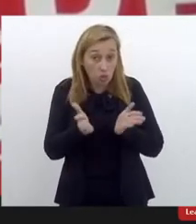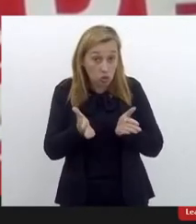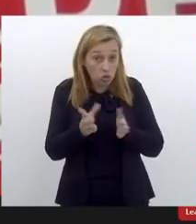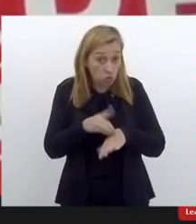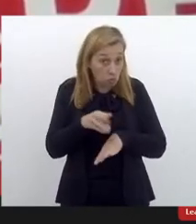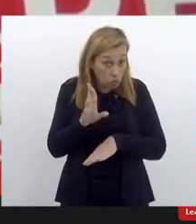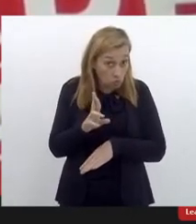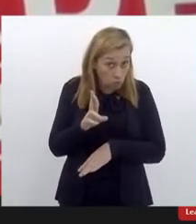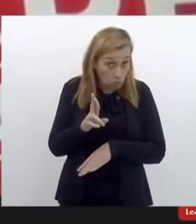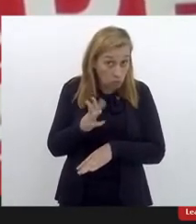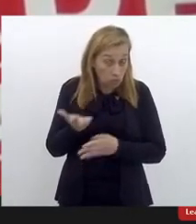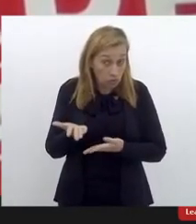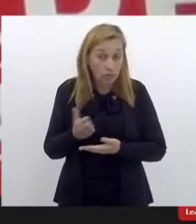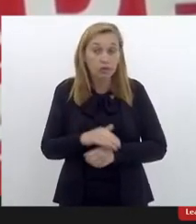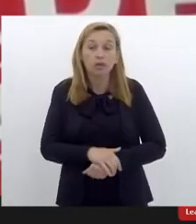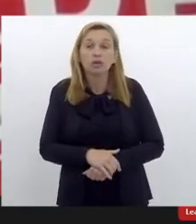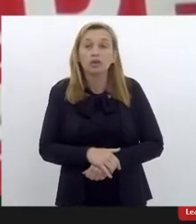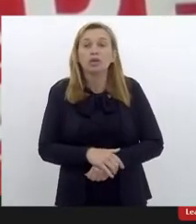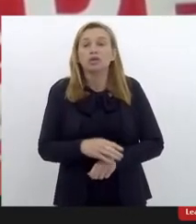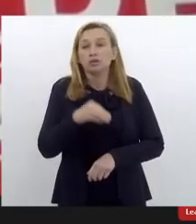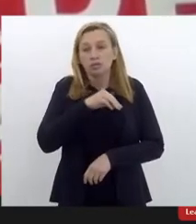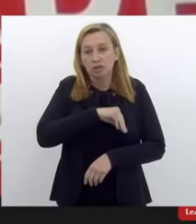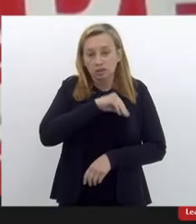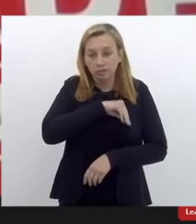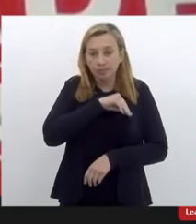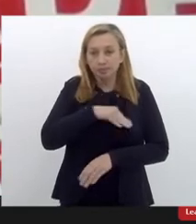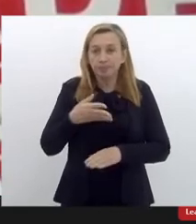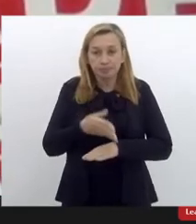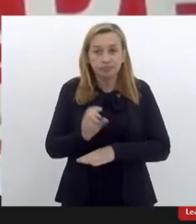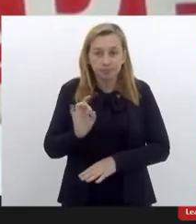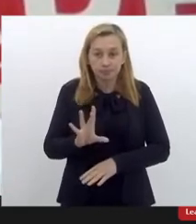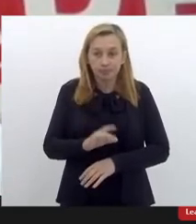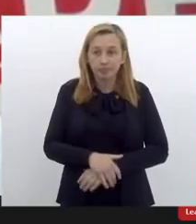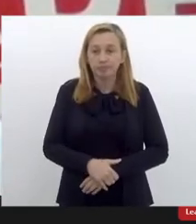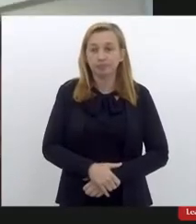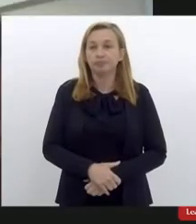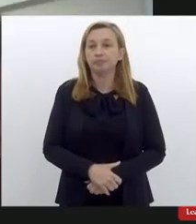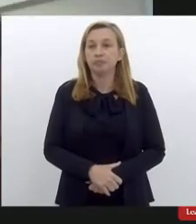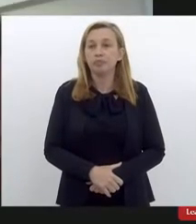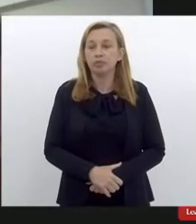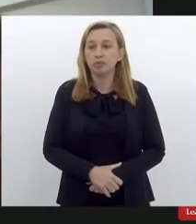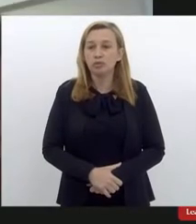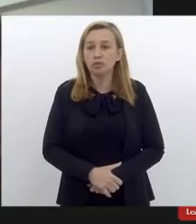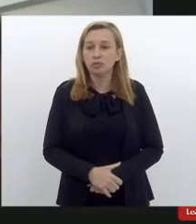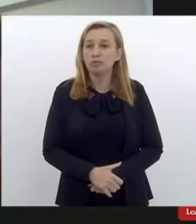que tem dedicação exclusiva aí, mas é um salário de entrada. Só isso. É isso, gente.